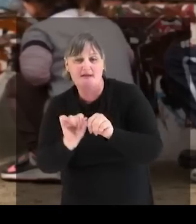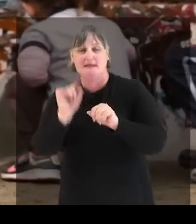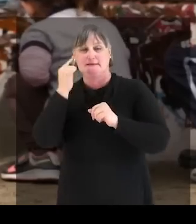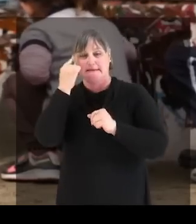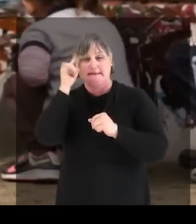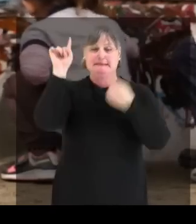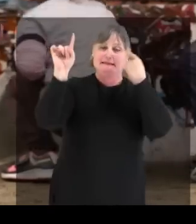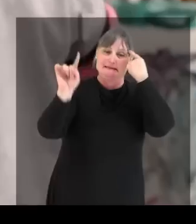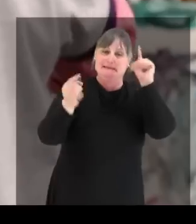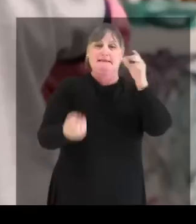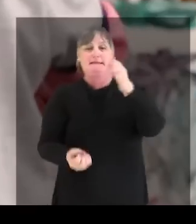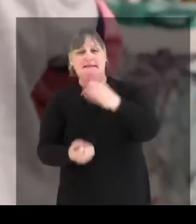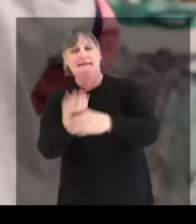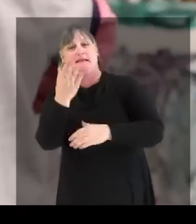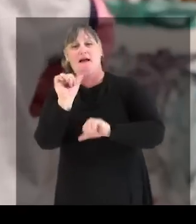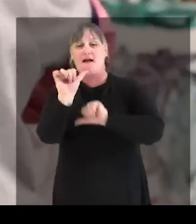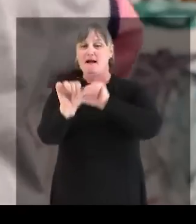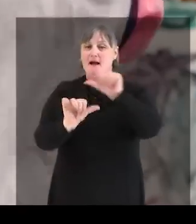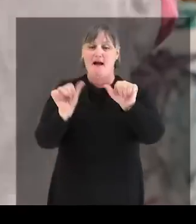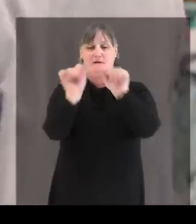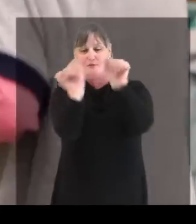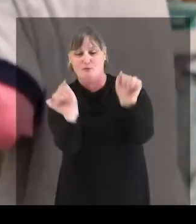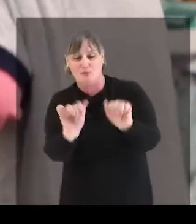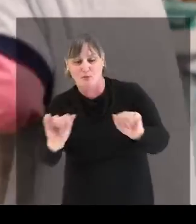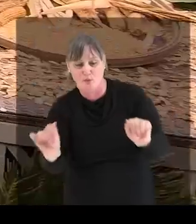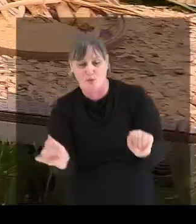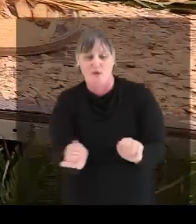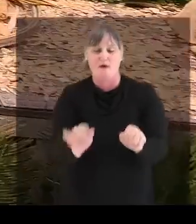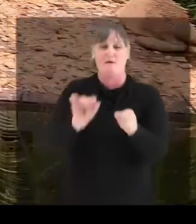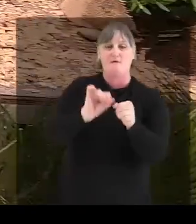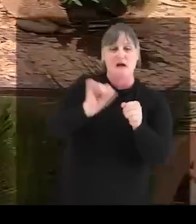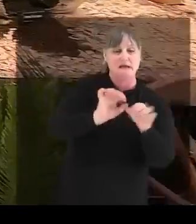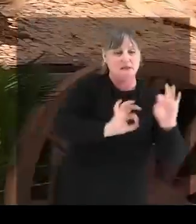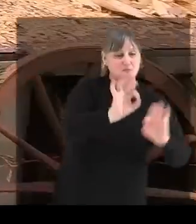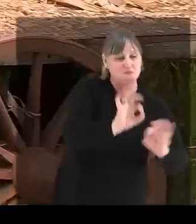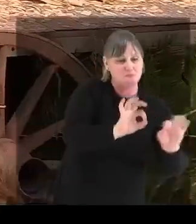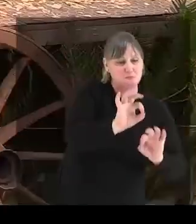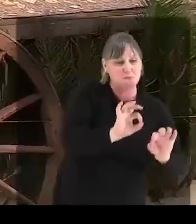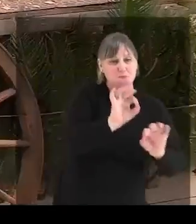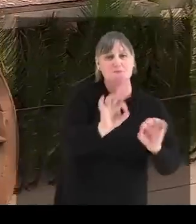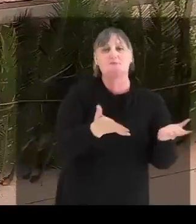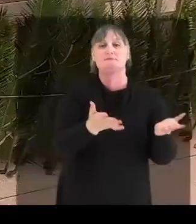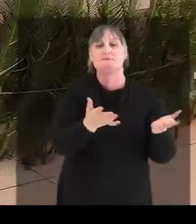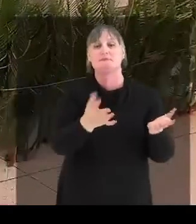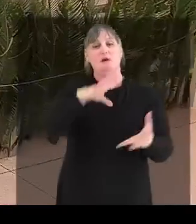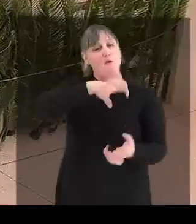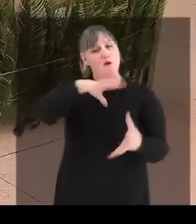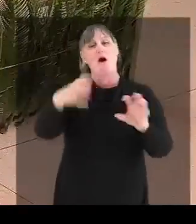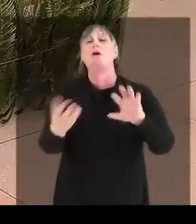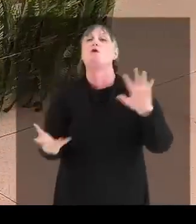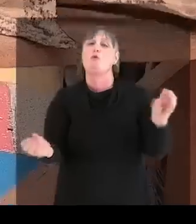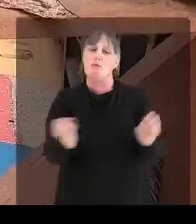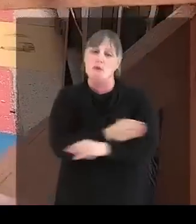no criar, no andar ao entorno de uma escultura, de fazer uma instalação. Então a arte era muito